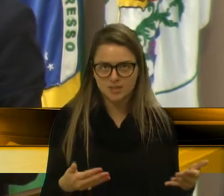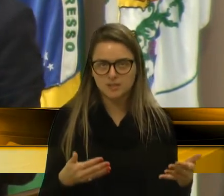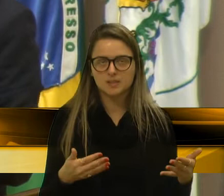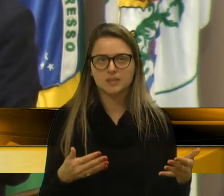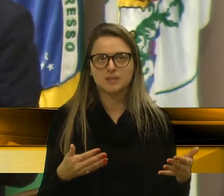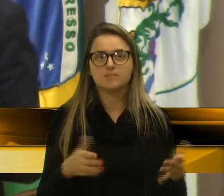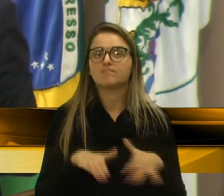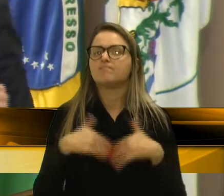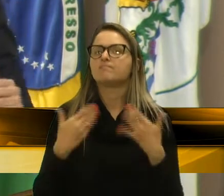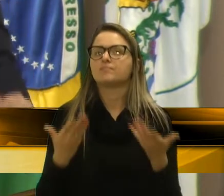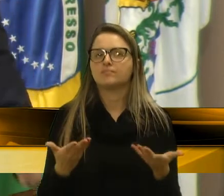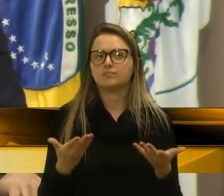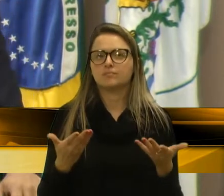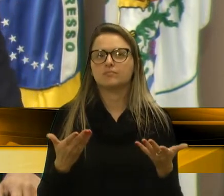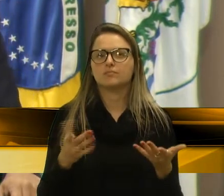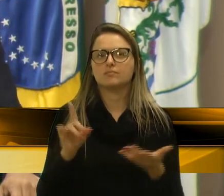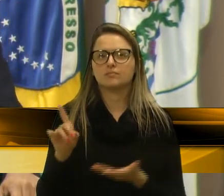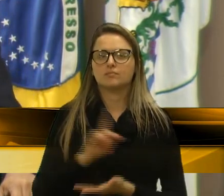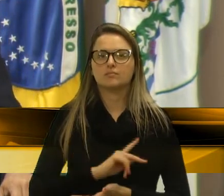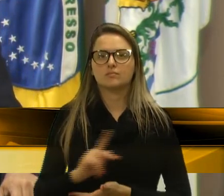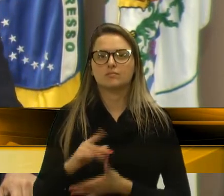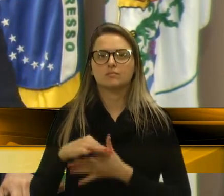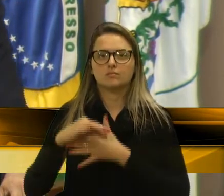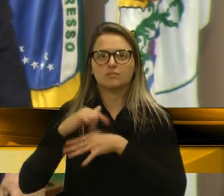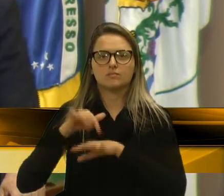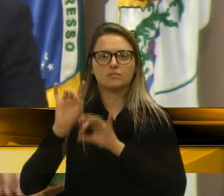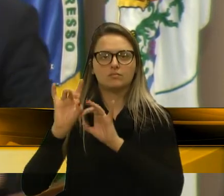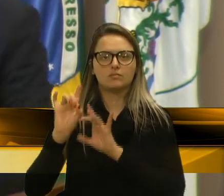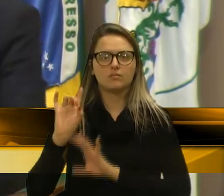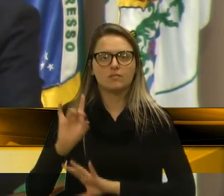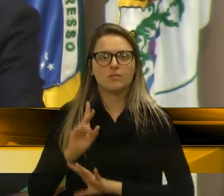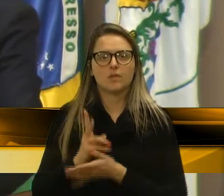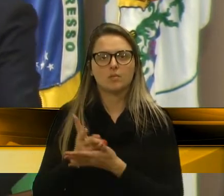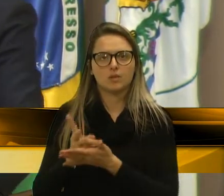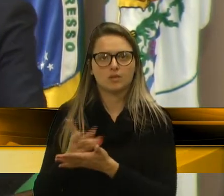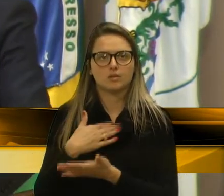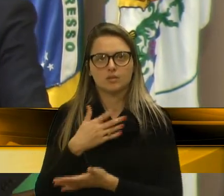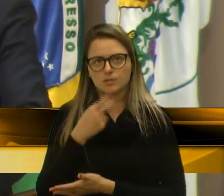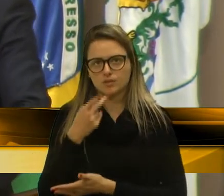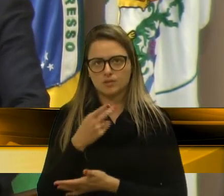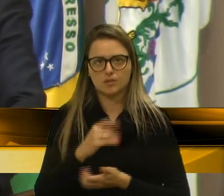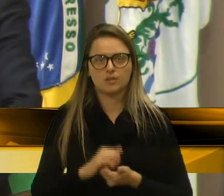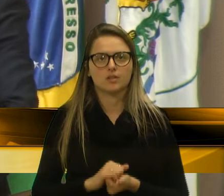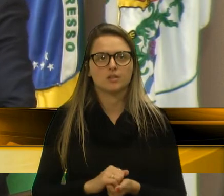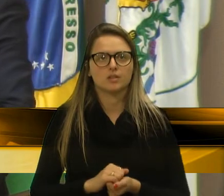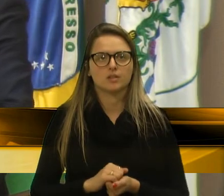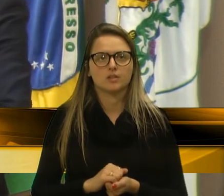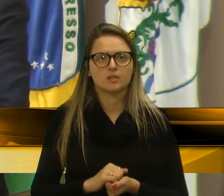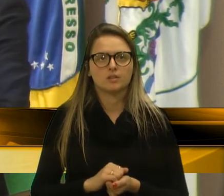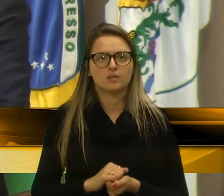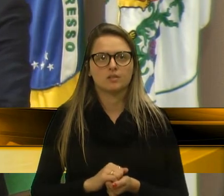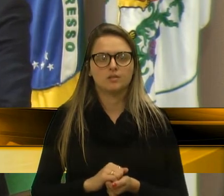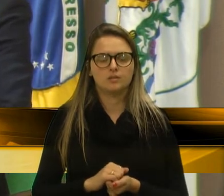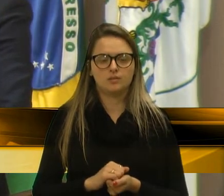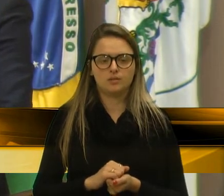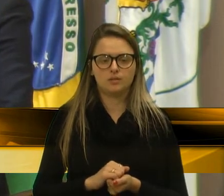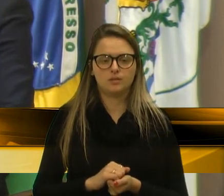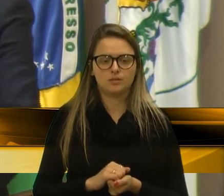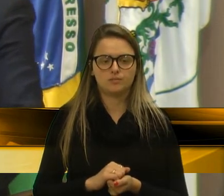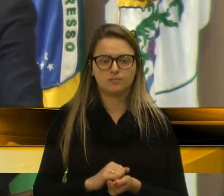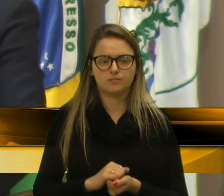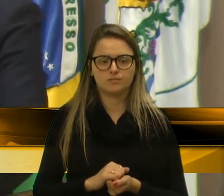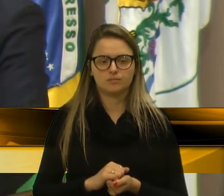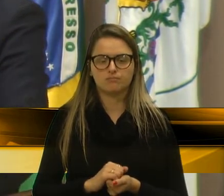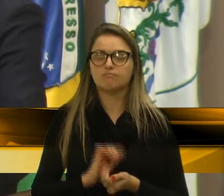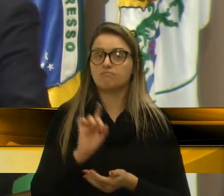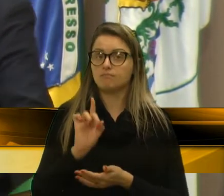Então, isso... Senhor presidente, eu vou pedir uma declaração de líder só para continuar o raciocínio aqui e, eventualmente, até conceder os apartes. Então, é